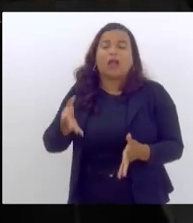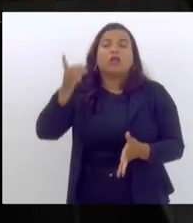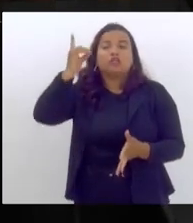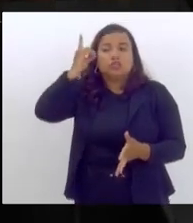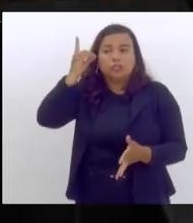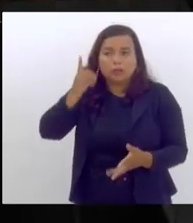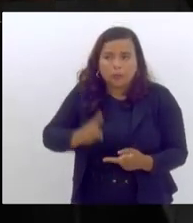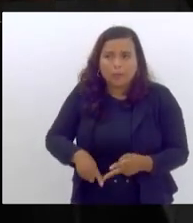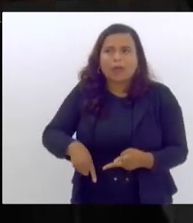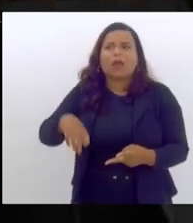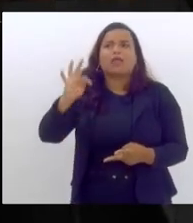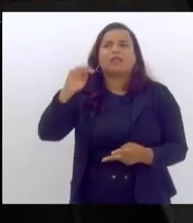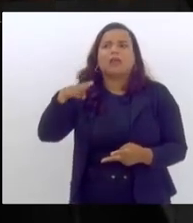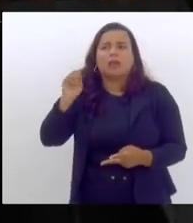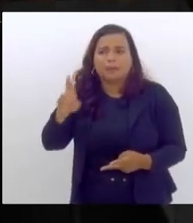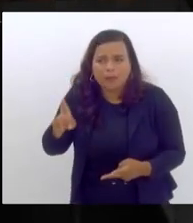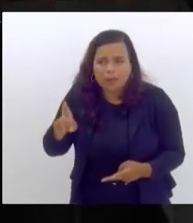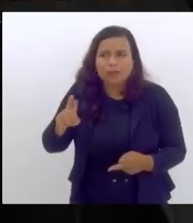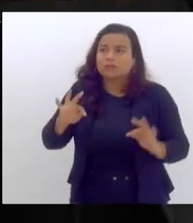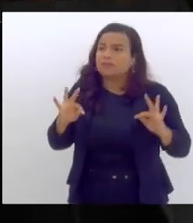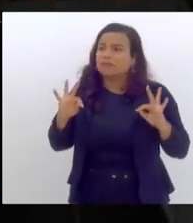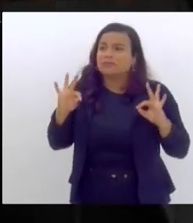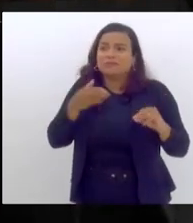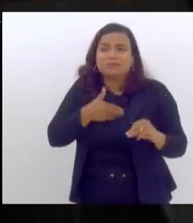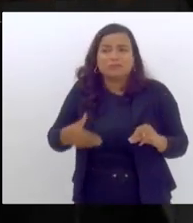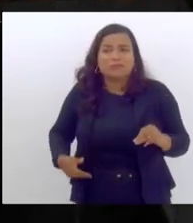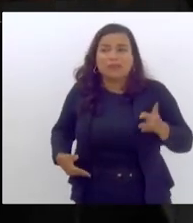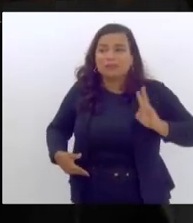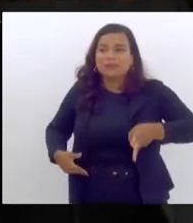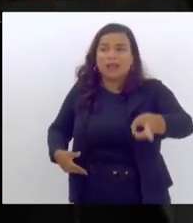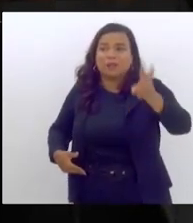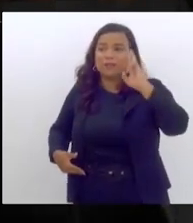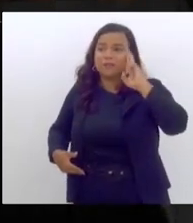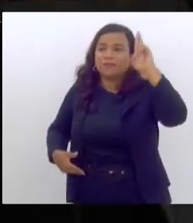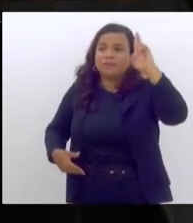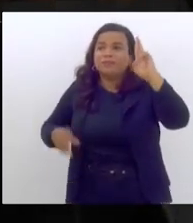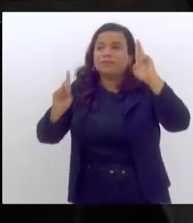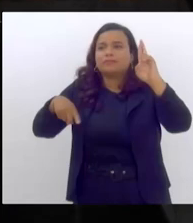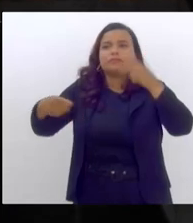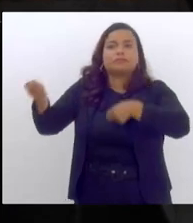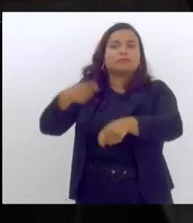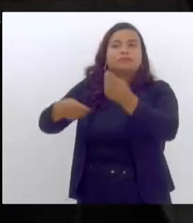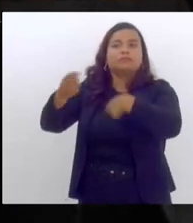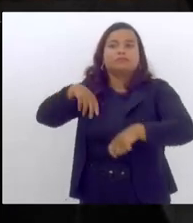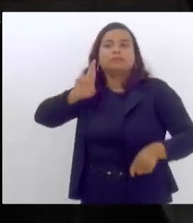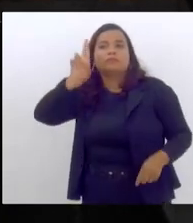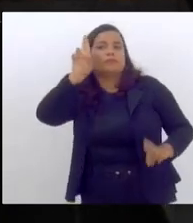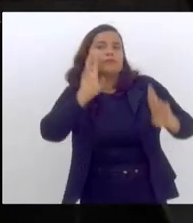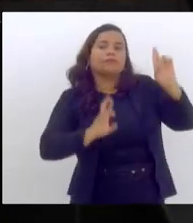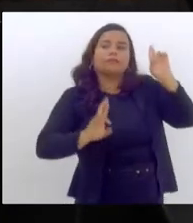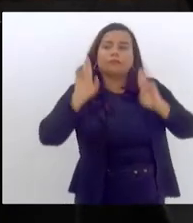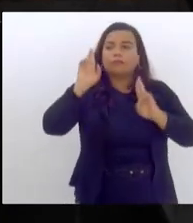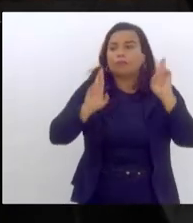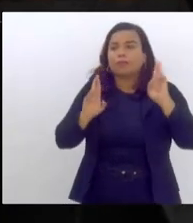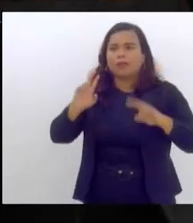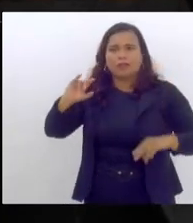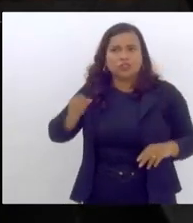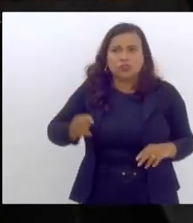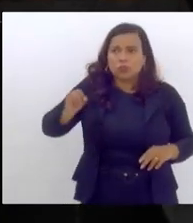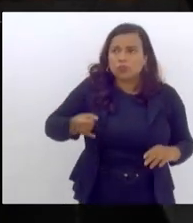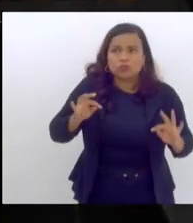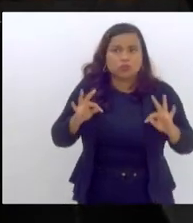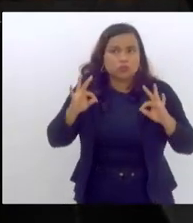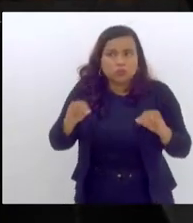governo do Temer, sempre o dono da bola foi o mercado. E eu tenho juros de todos